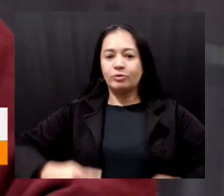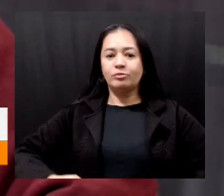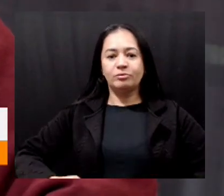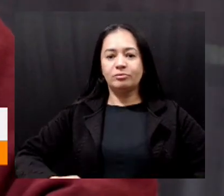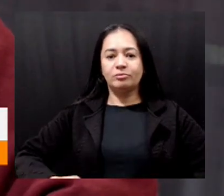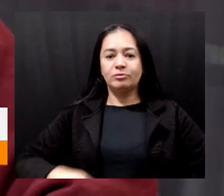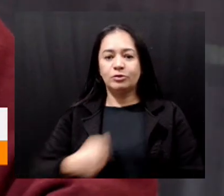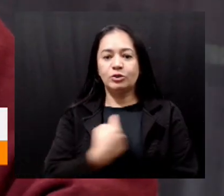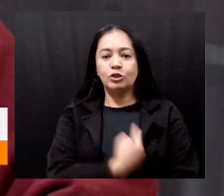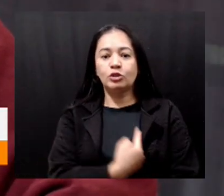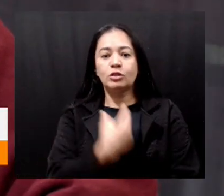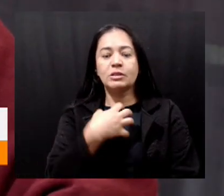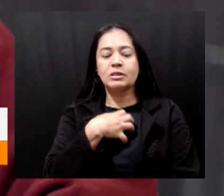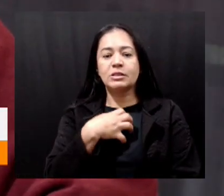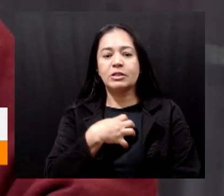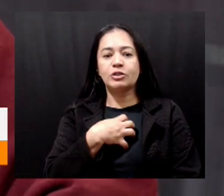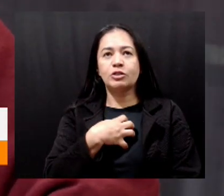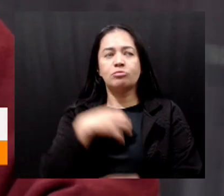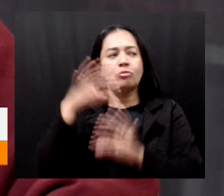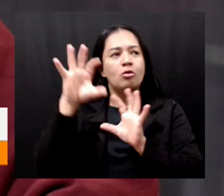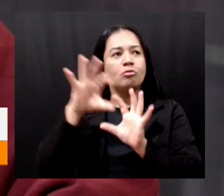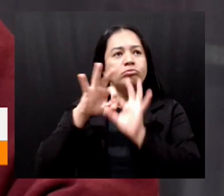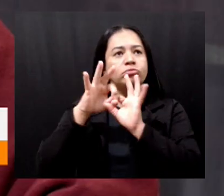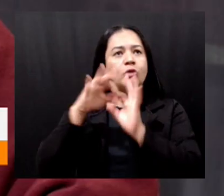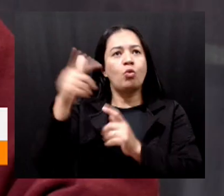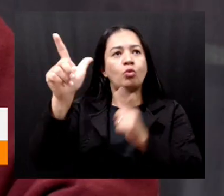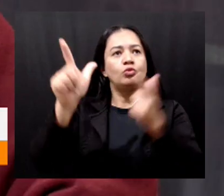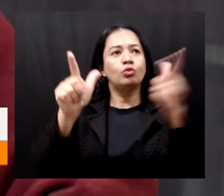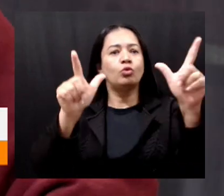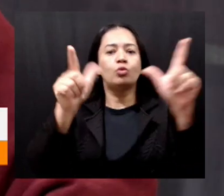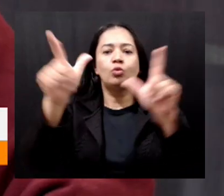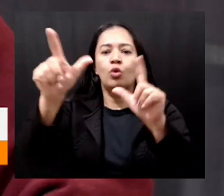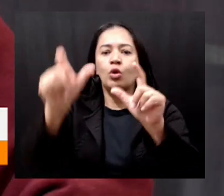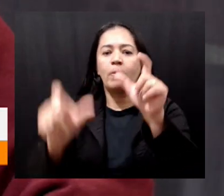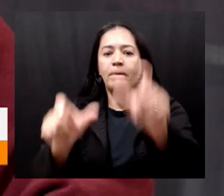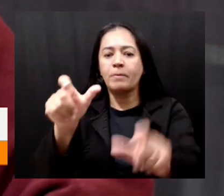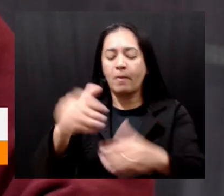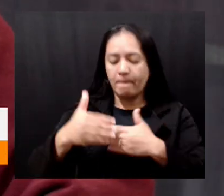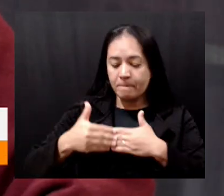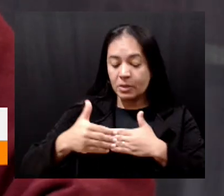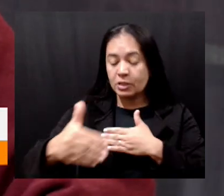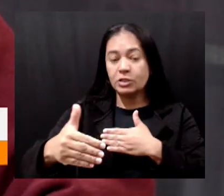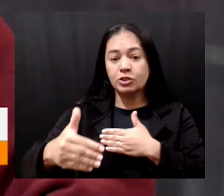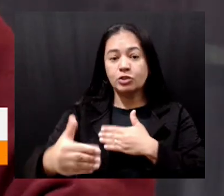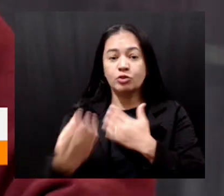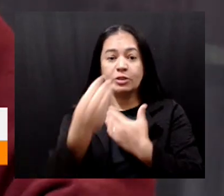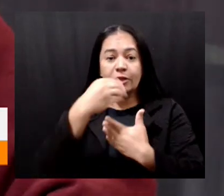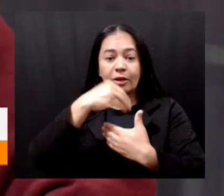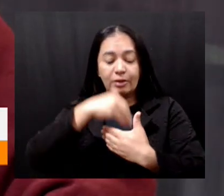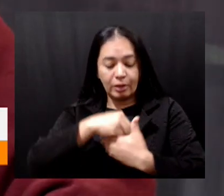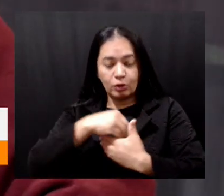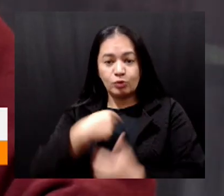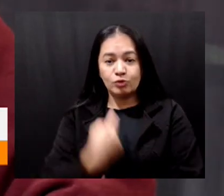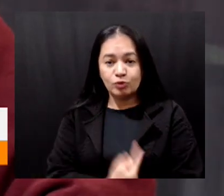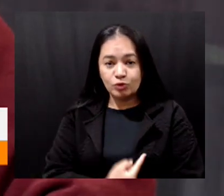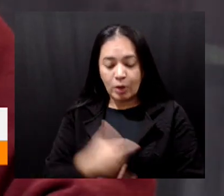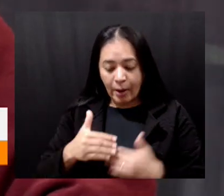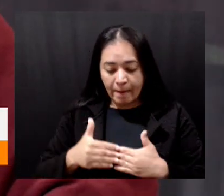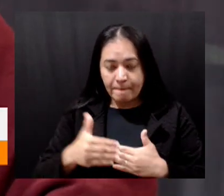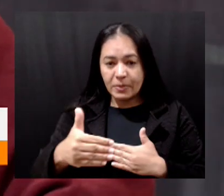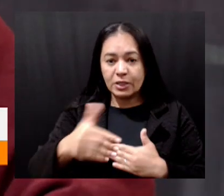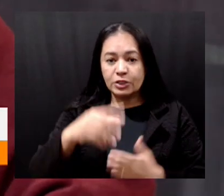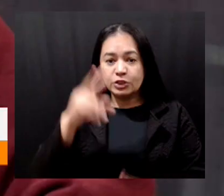nos conectamos com outras pessoas a partir daquilo que existe dentro de nós, a partir da história de vida,